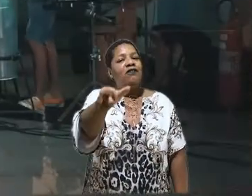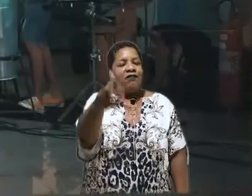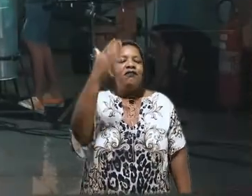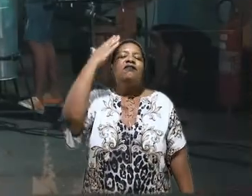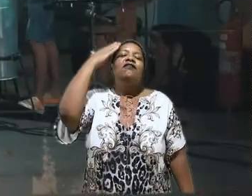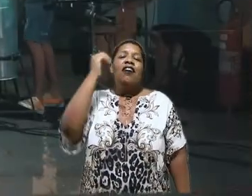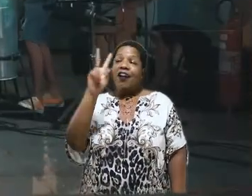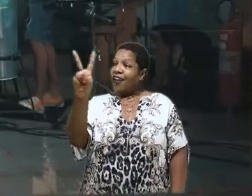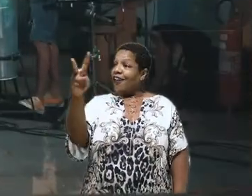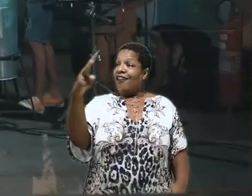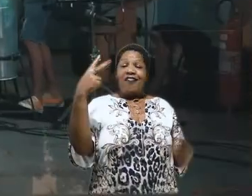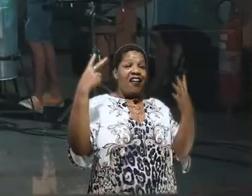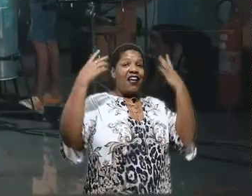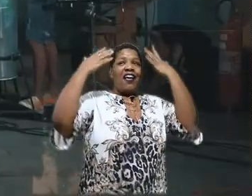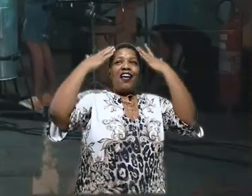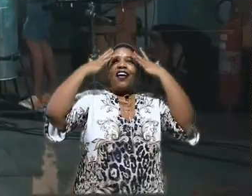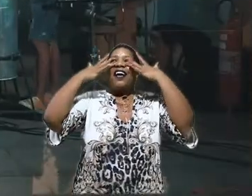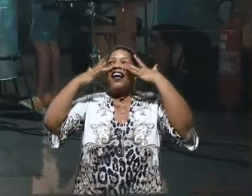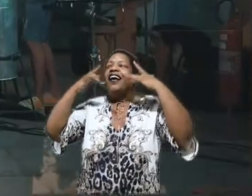desde